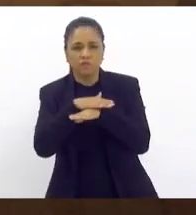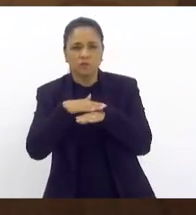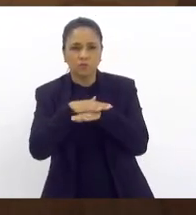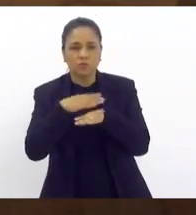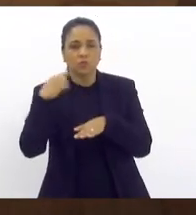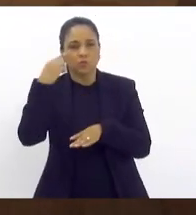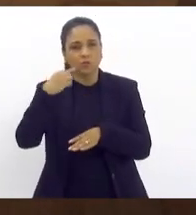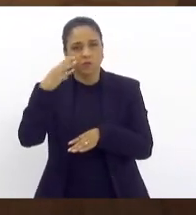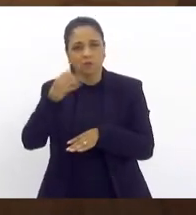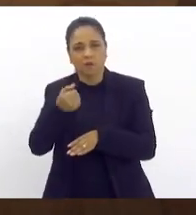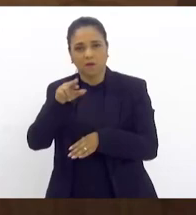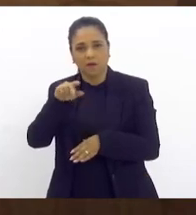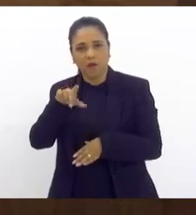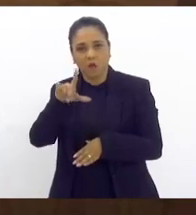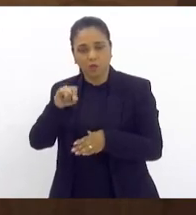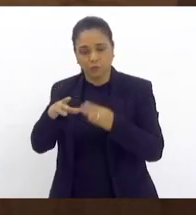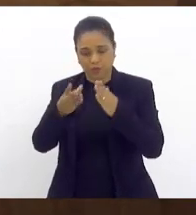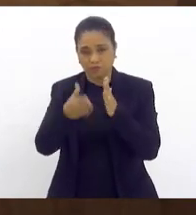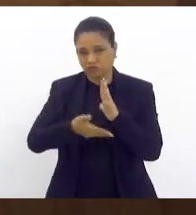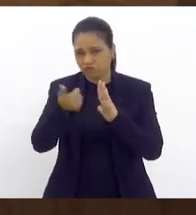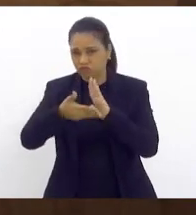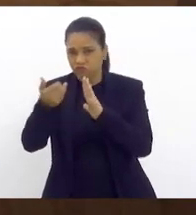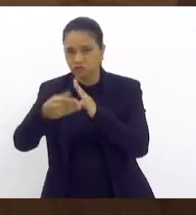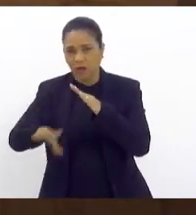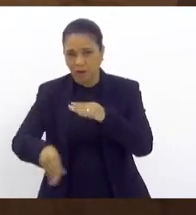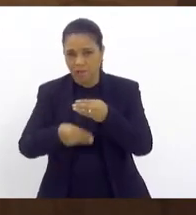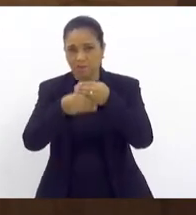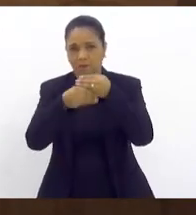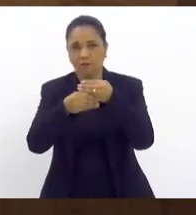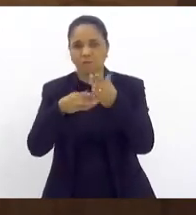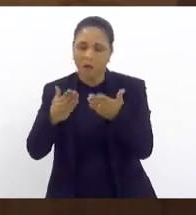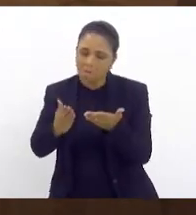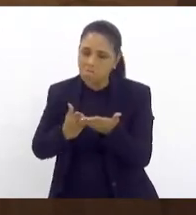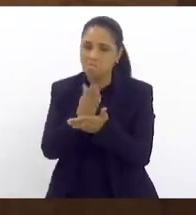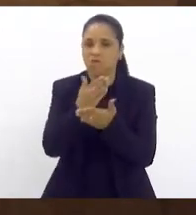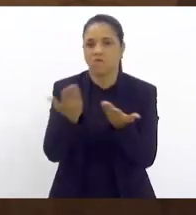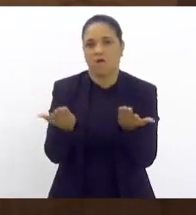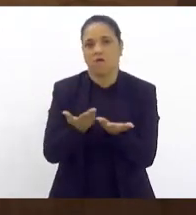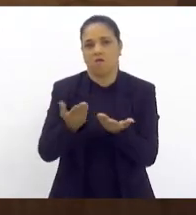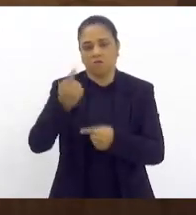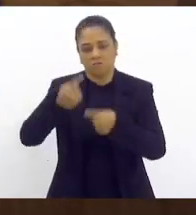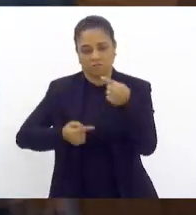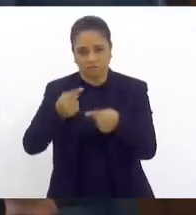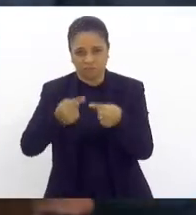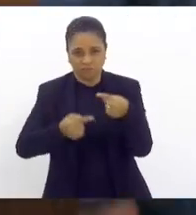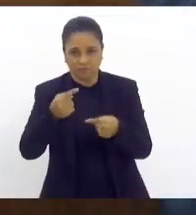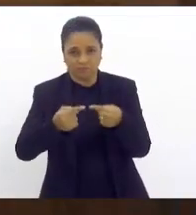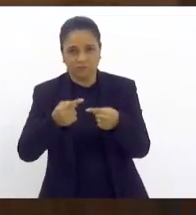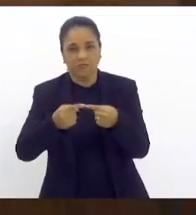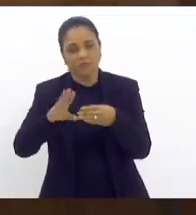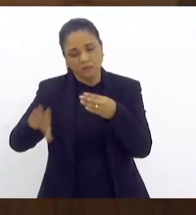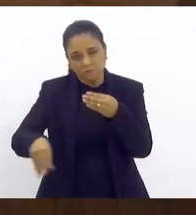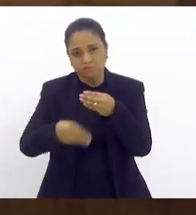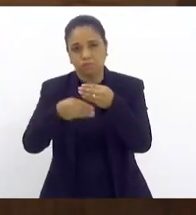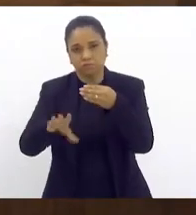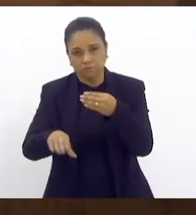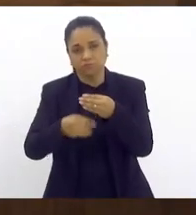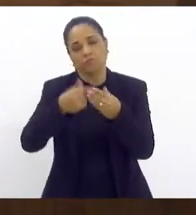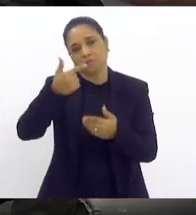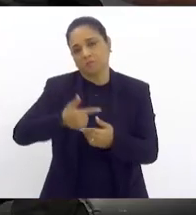retirar essas emendas para que a gente possa aprovar esse projeto em primeira discussão e vamos deixar para as emendas para segunda descrição